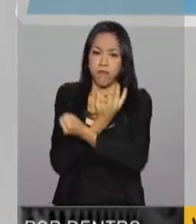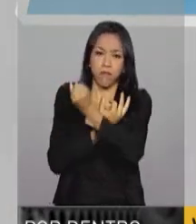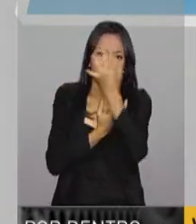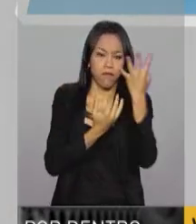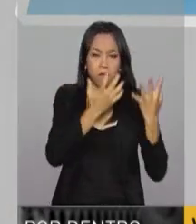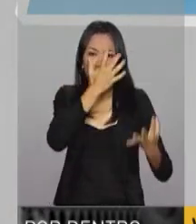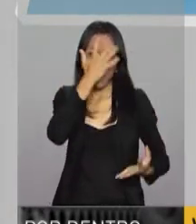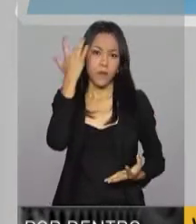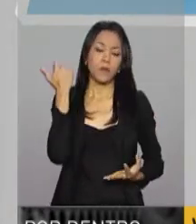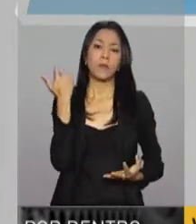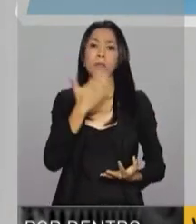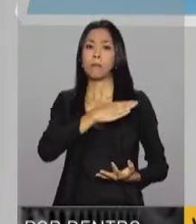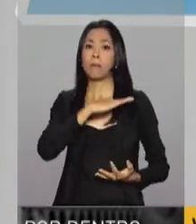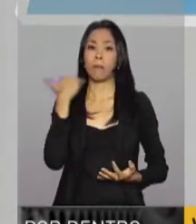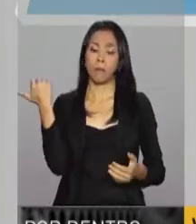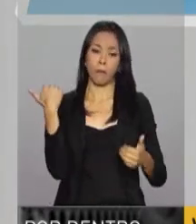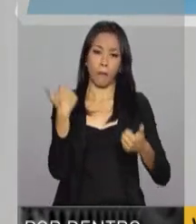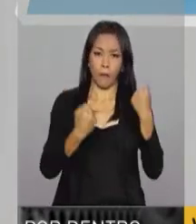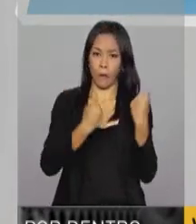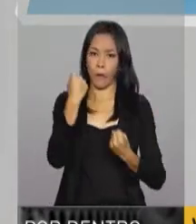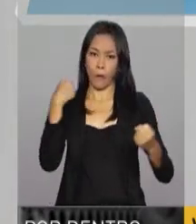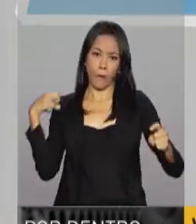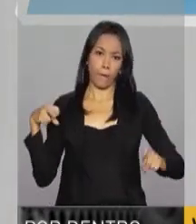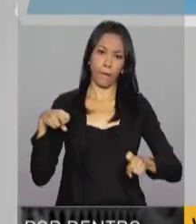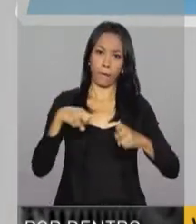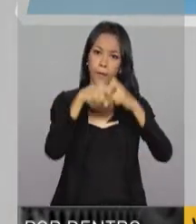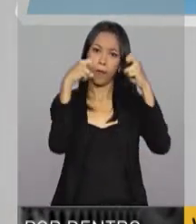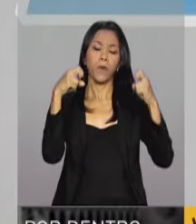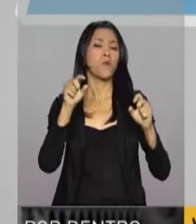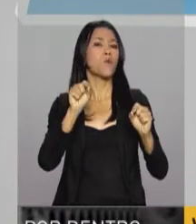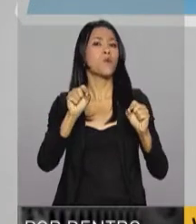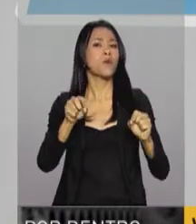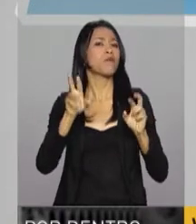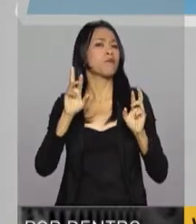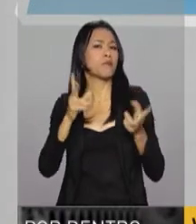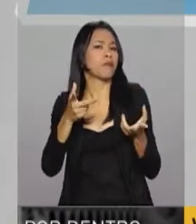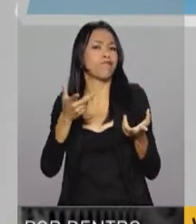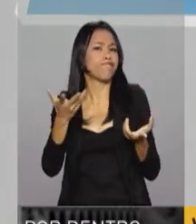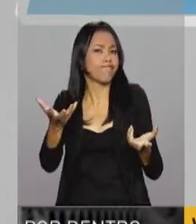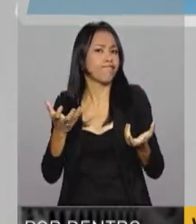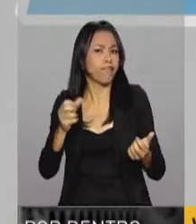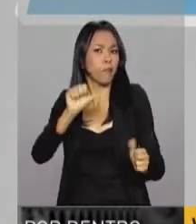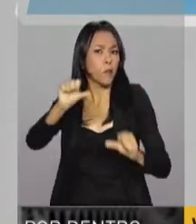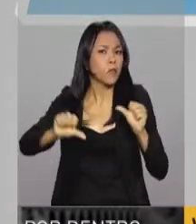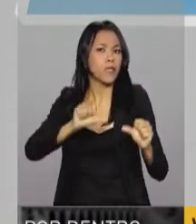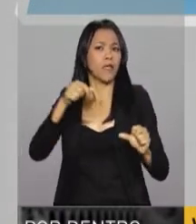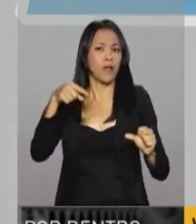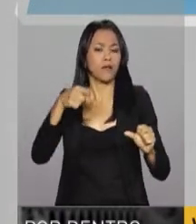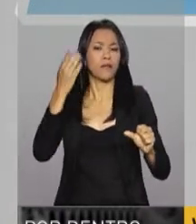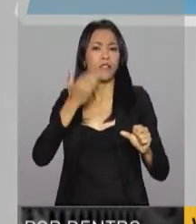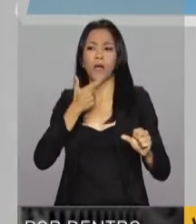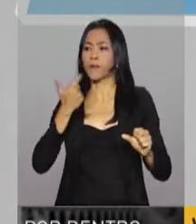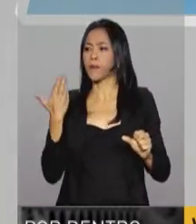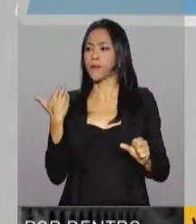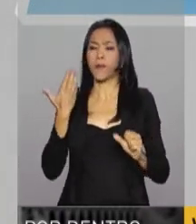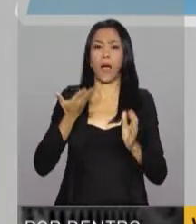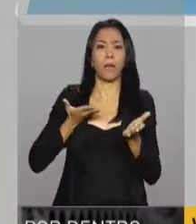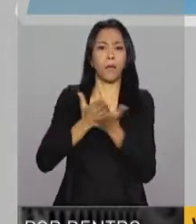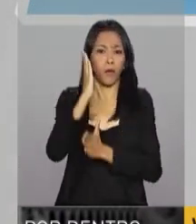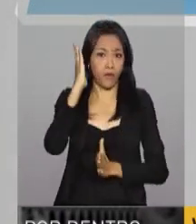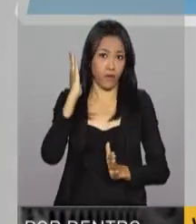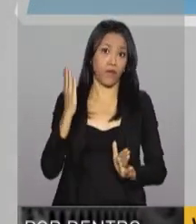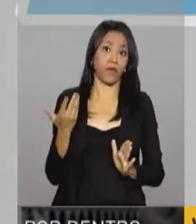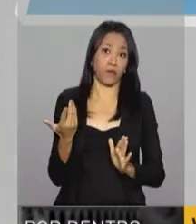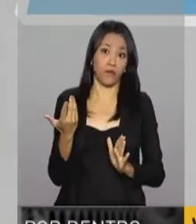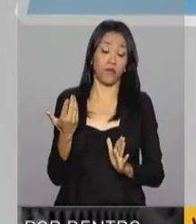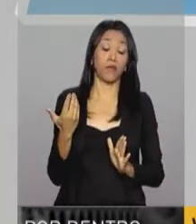o que se espera do plano nacional de redução de mortes no trânsito aprovada recentemente no congresso nacional e